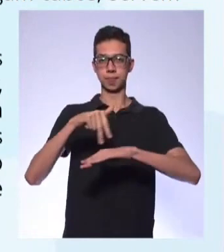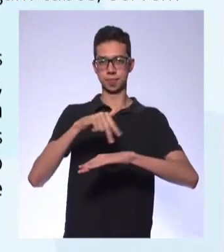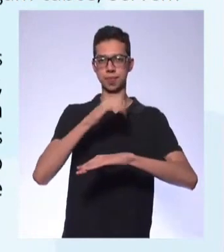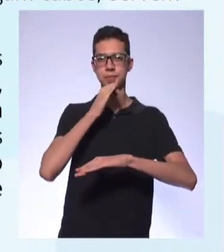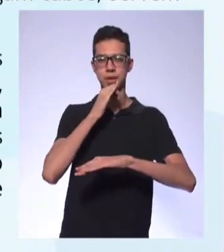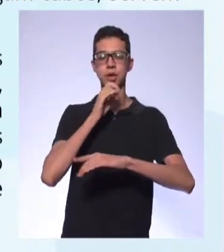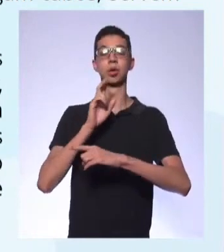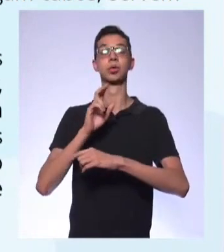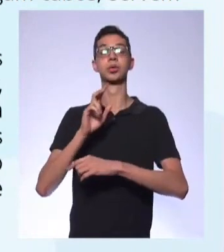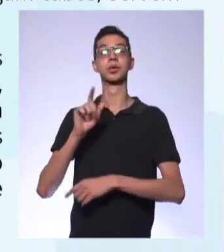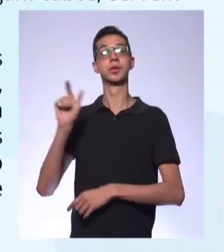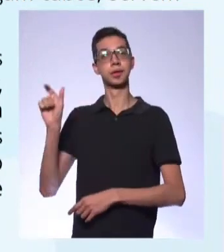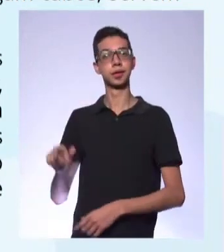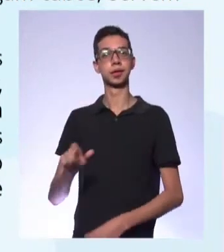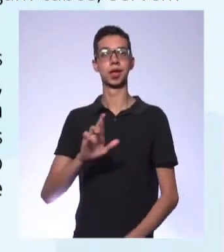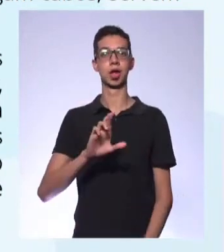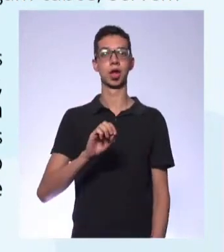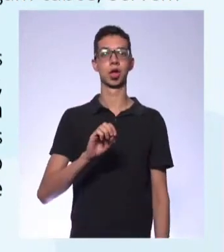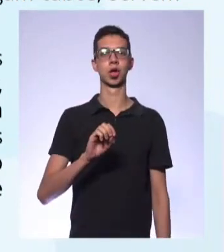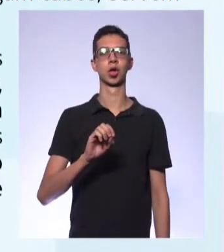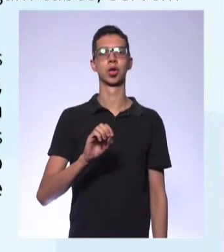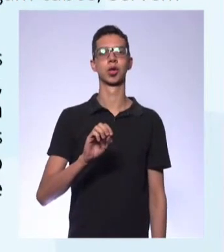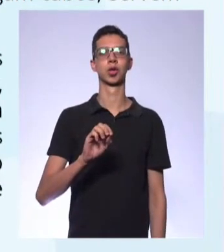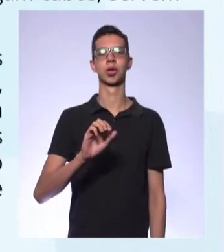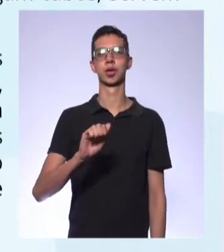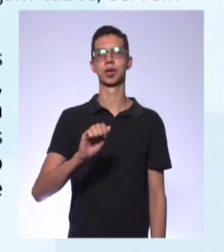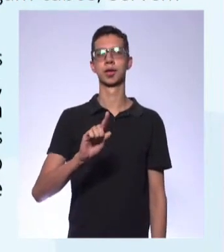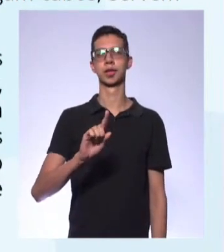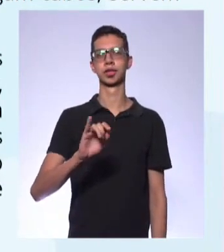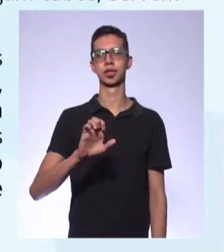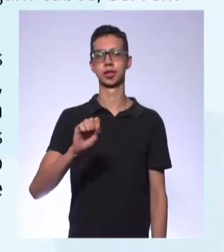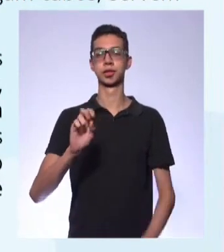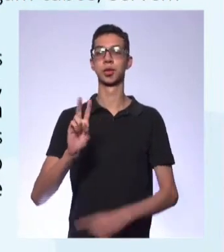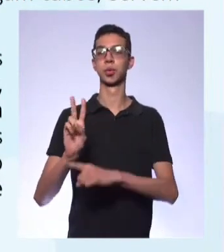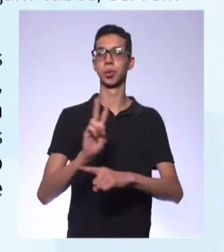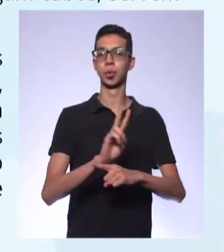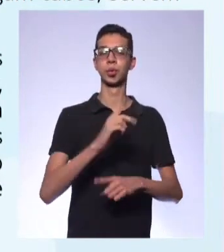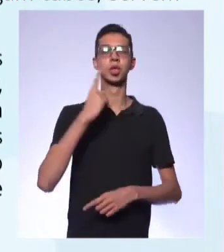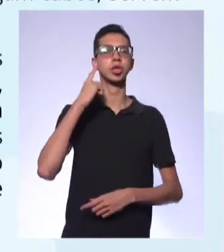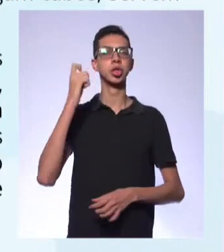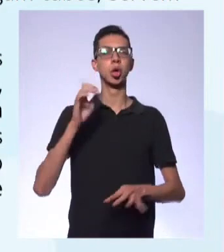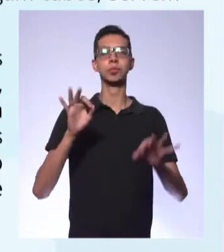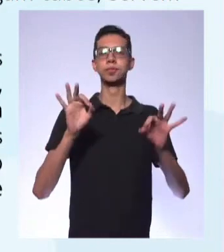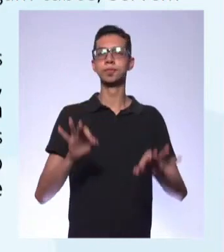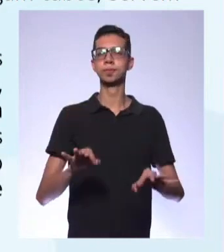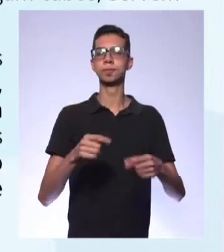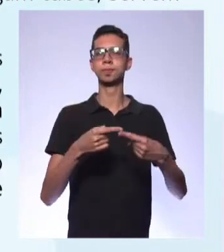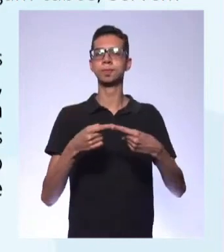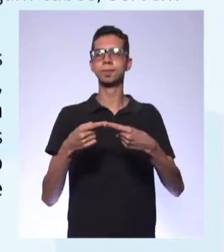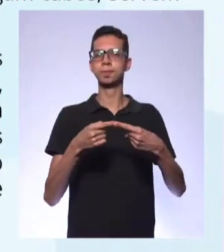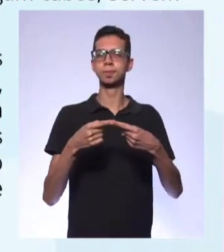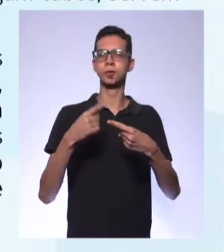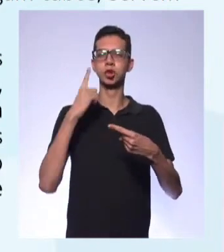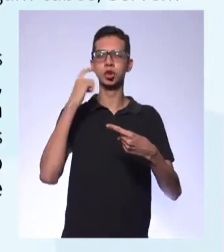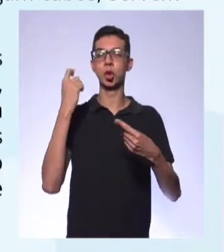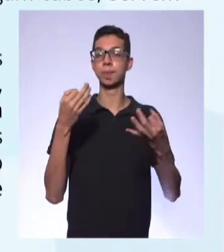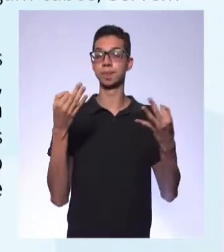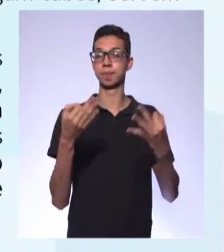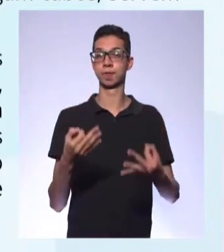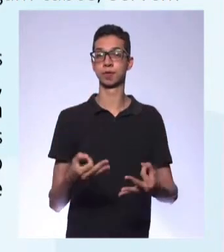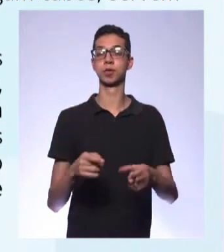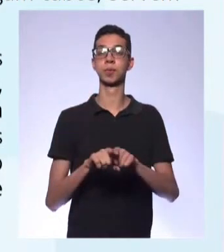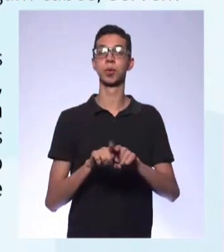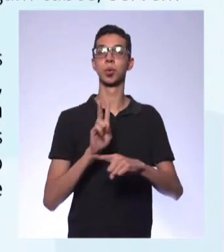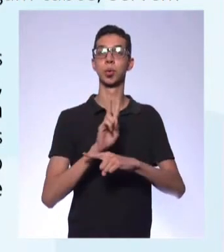cuidar pessoalmente da afinação de cada instrumento musical, é ele que vai cuidar desse instrumento para que ele esteja pronto,